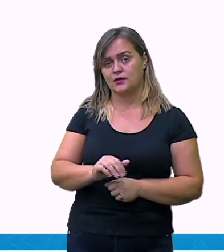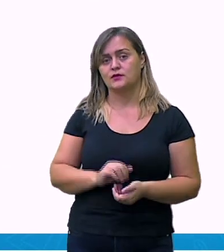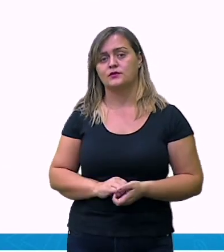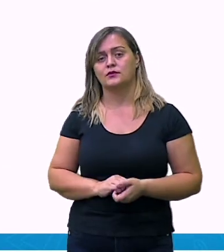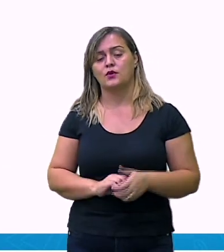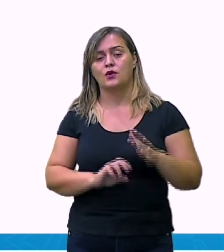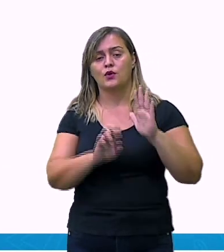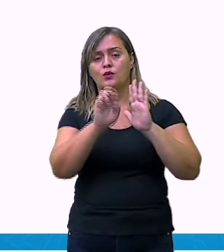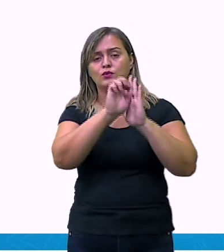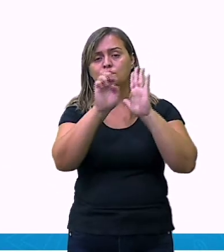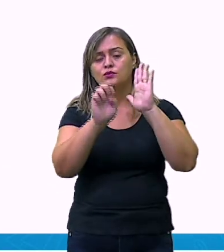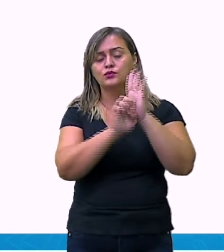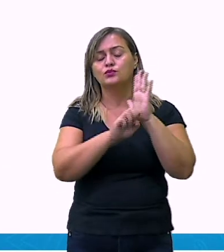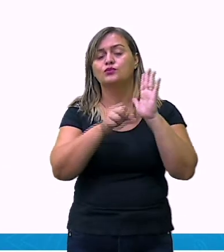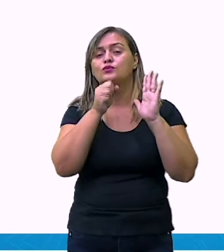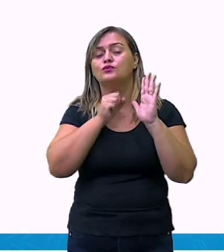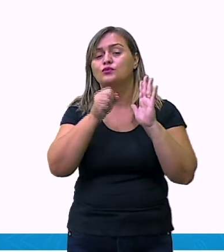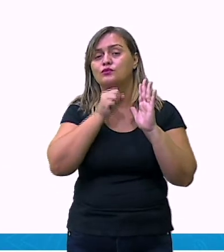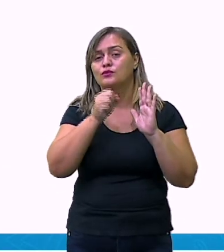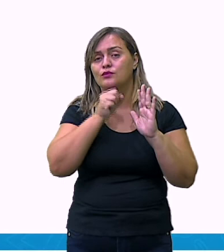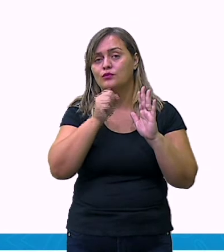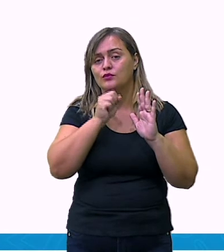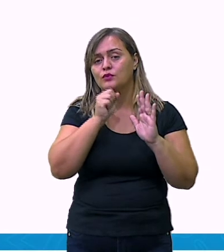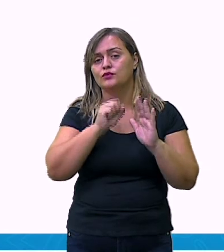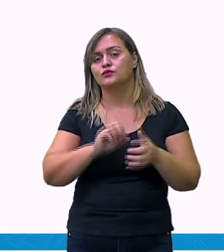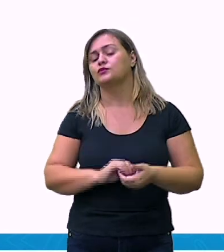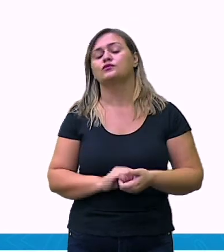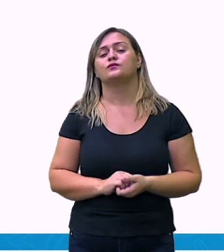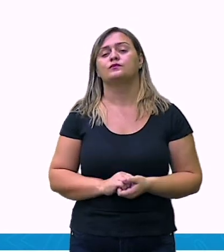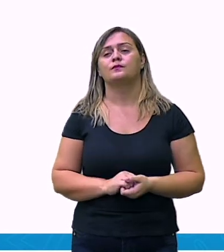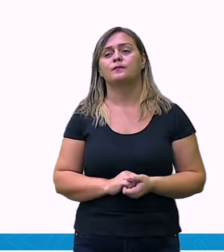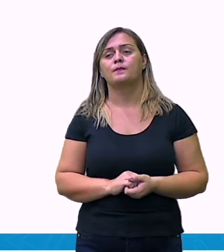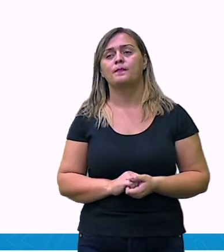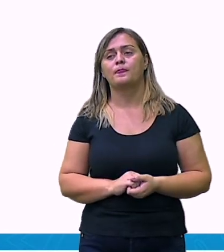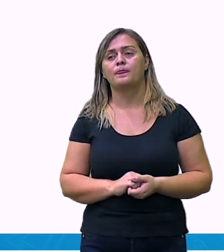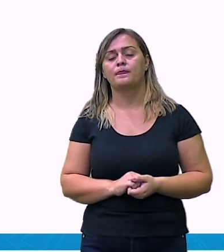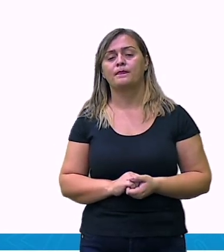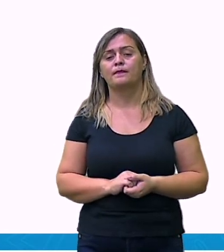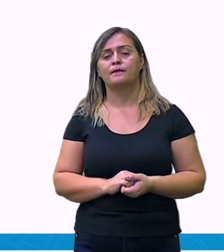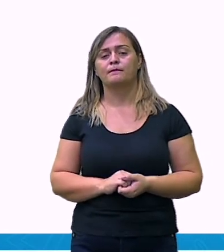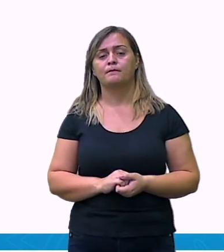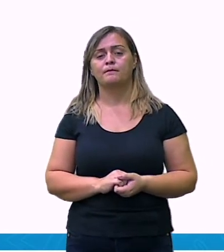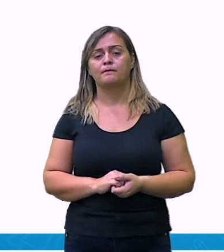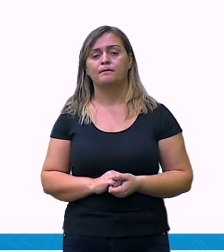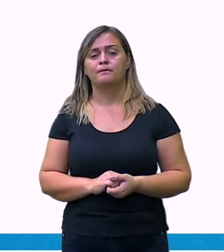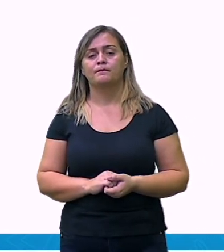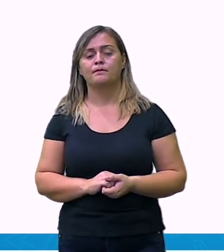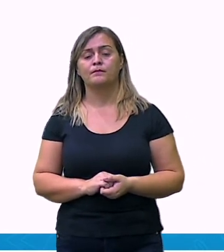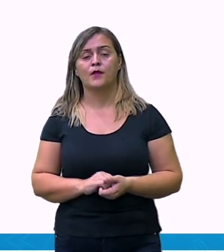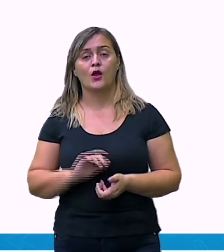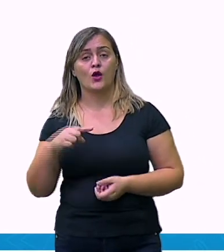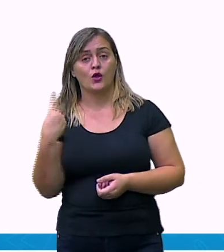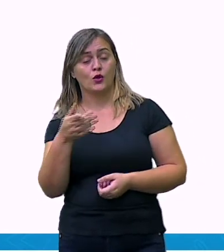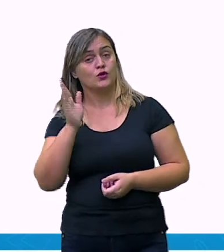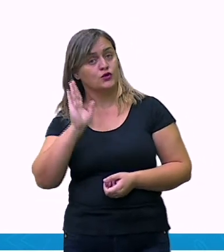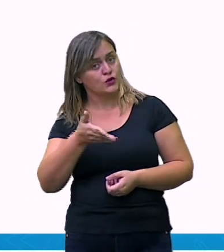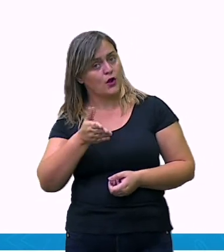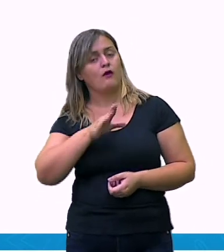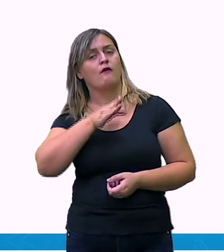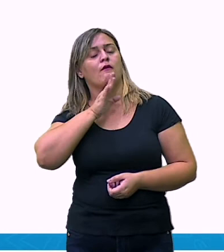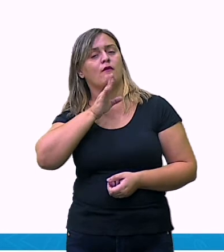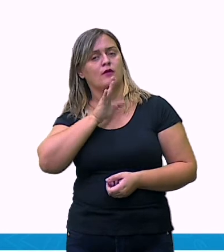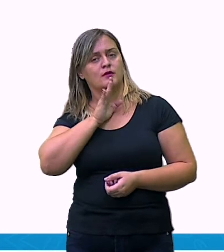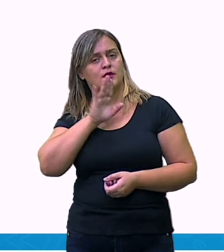Estatuto do Idoso também foi falado. Cada um desses tópicos aqui, olha, nós tiramos uma aula para falar sobre este